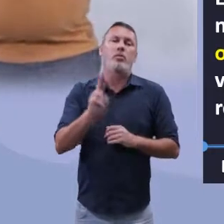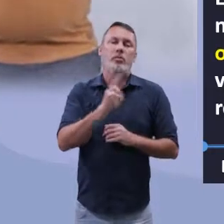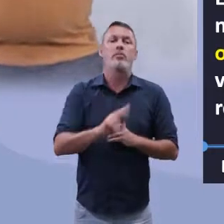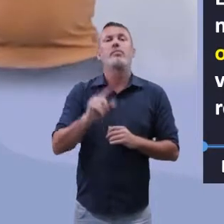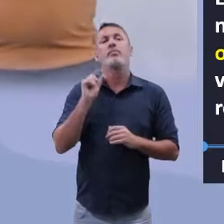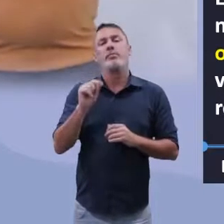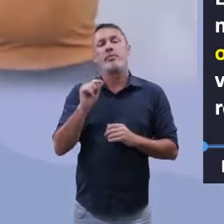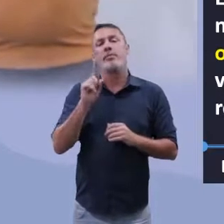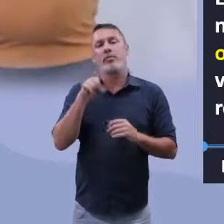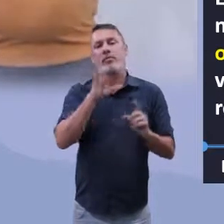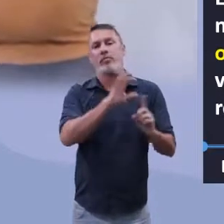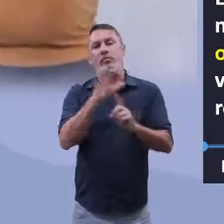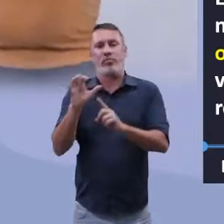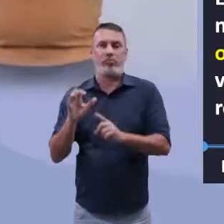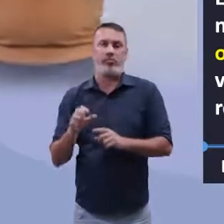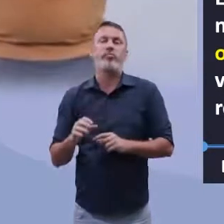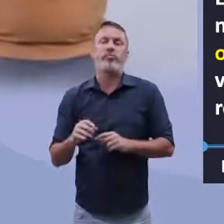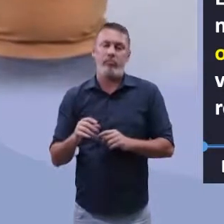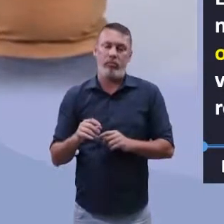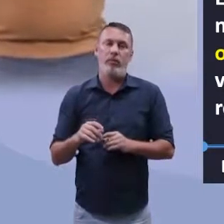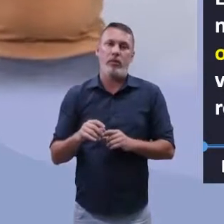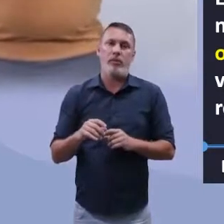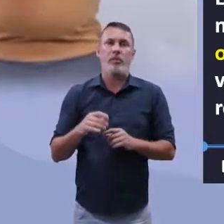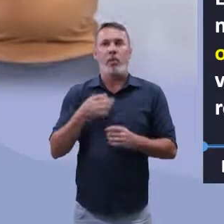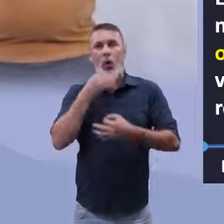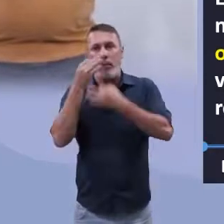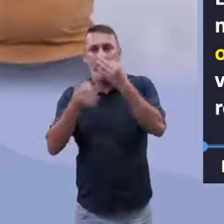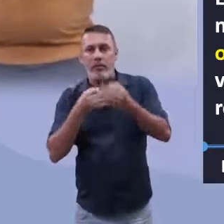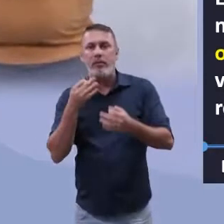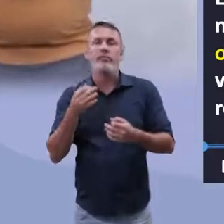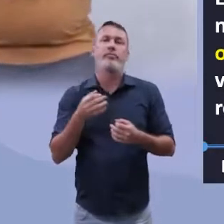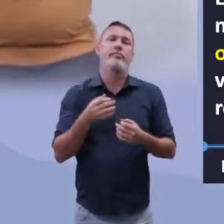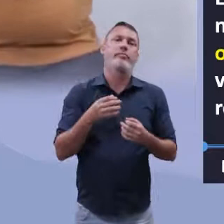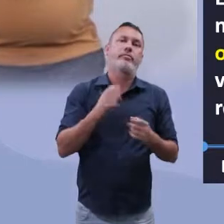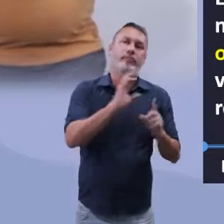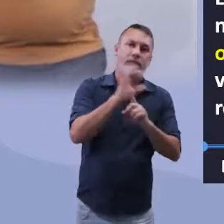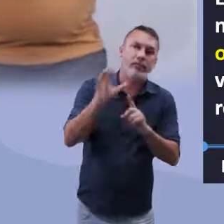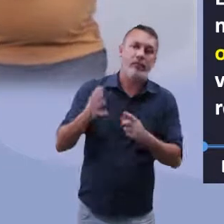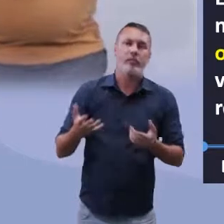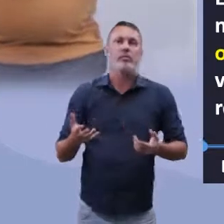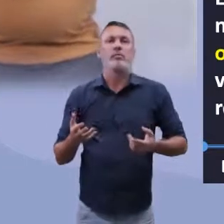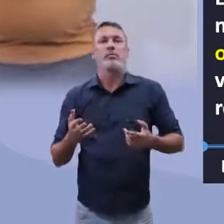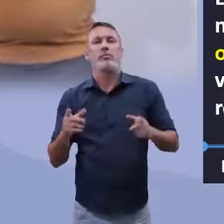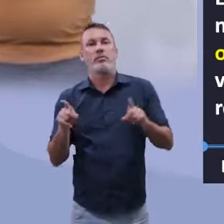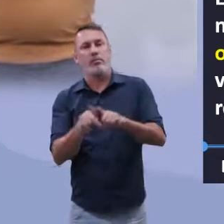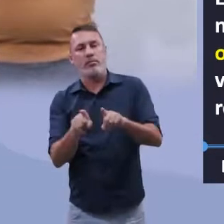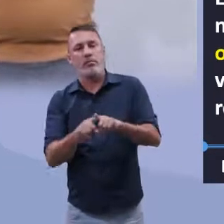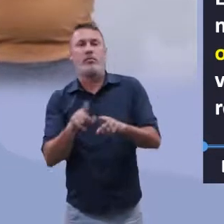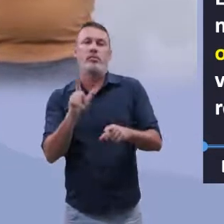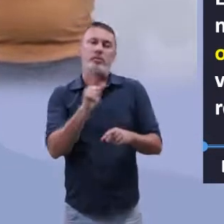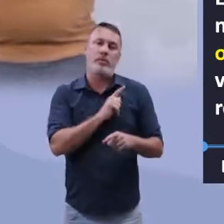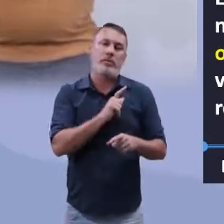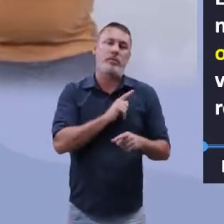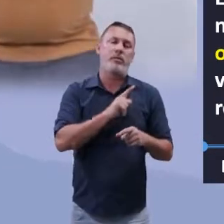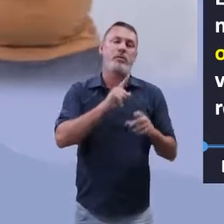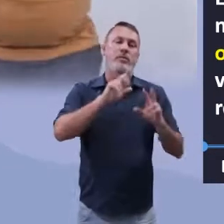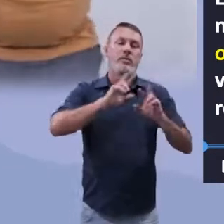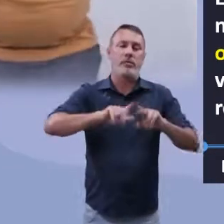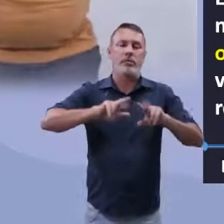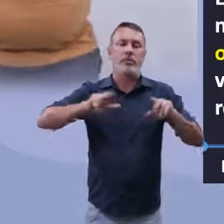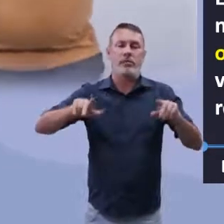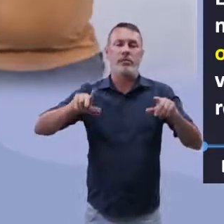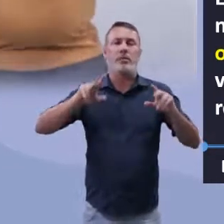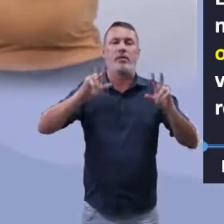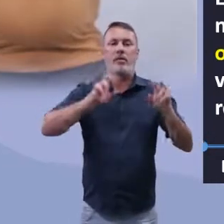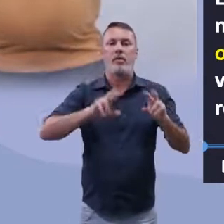ela é utilizada para quê? Para influenciar opinião pública. Ela é influenciada ela conversa sobre os